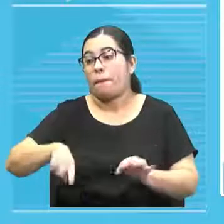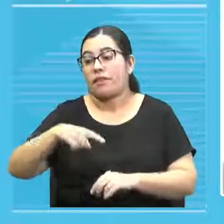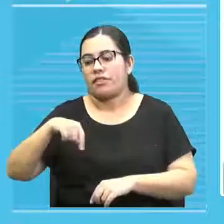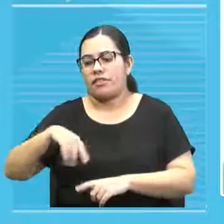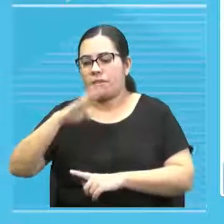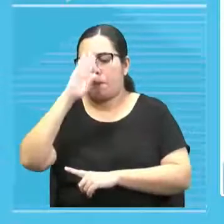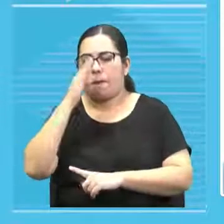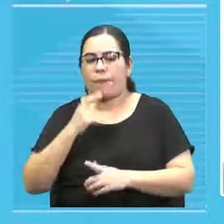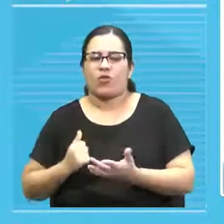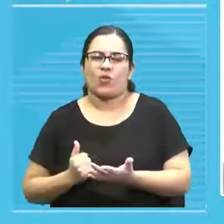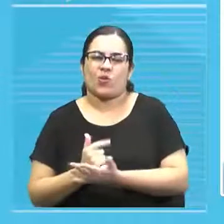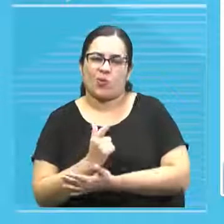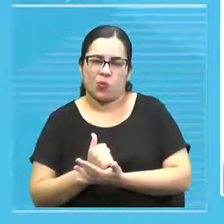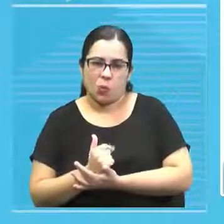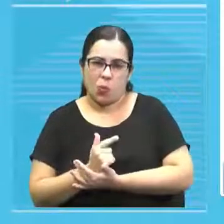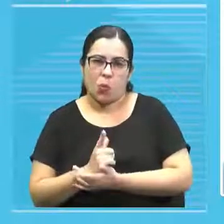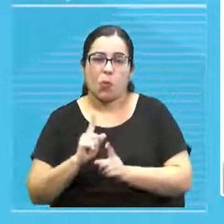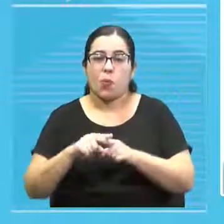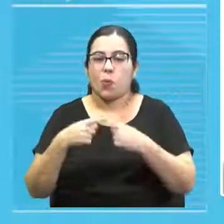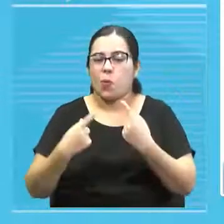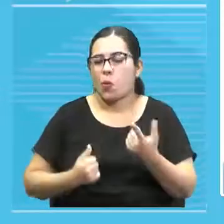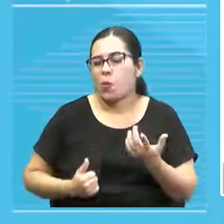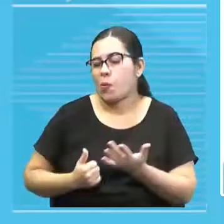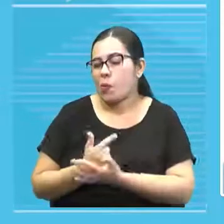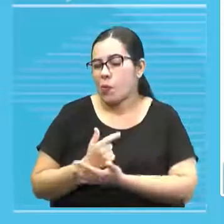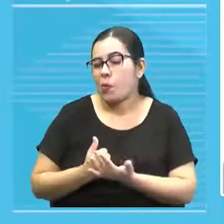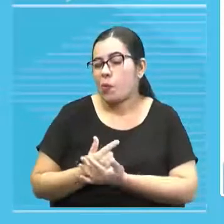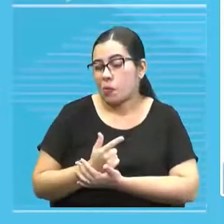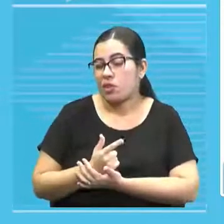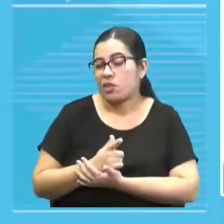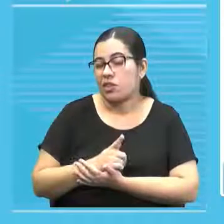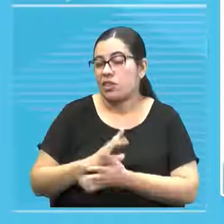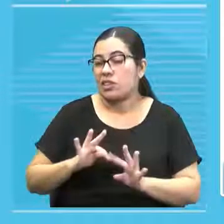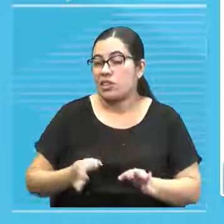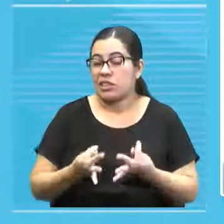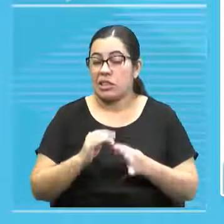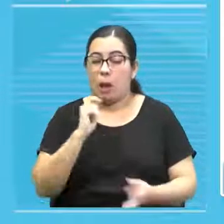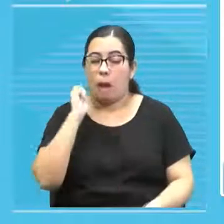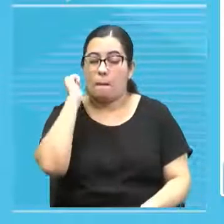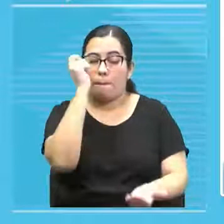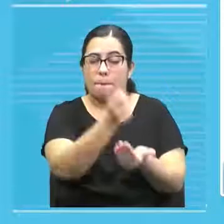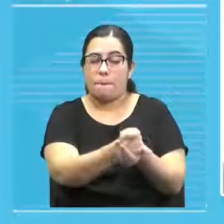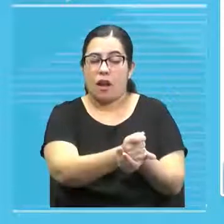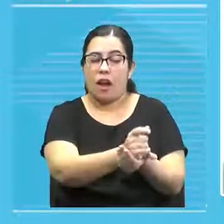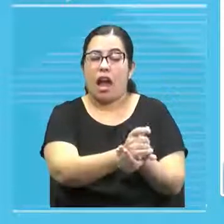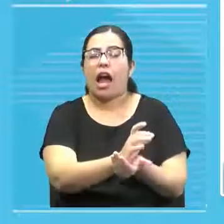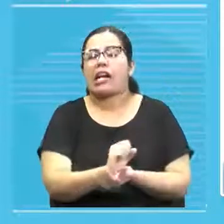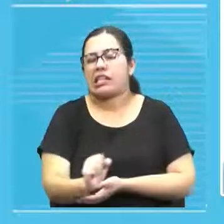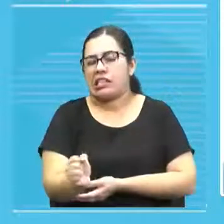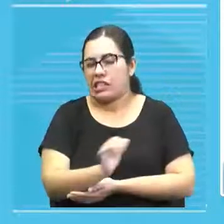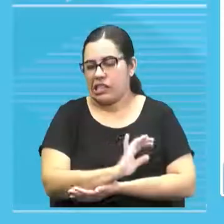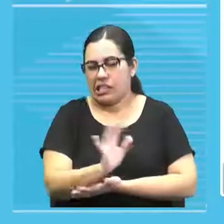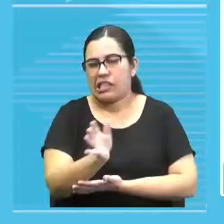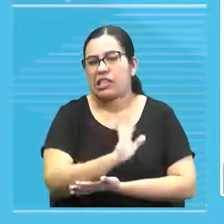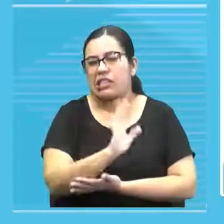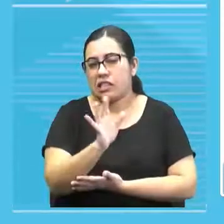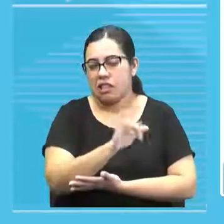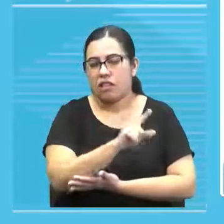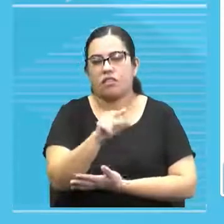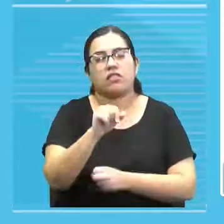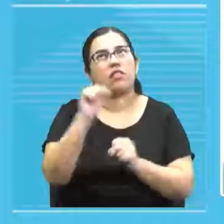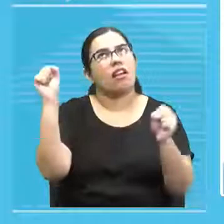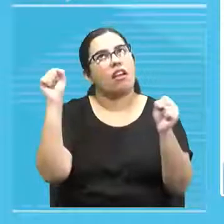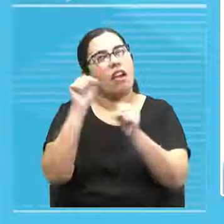tecnologia e para consumir tecnologia A gente paga carro ficou Claro minha gente faz